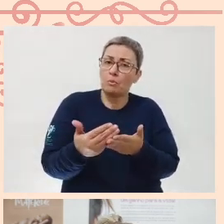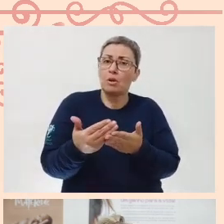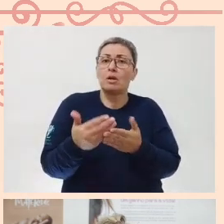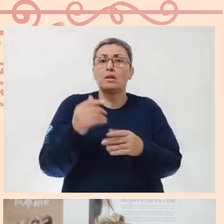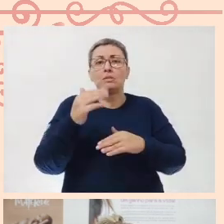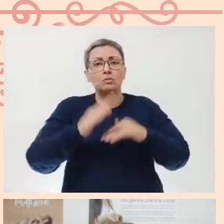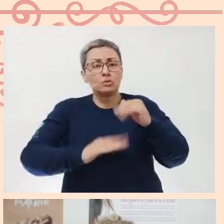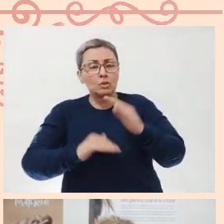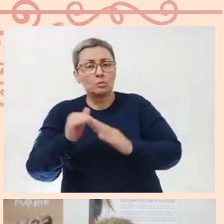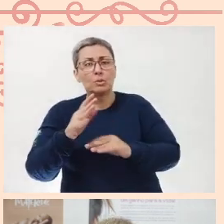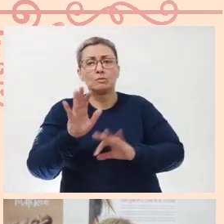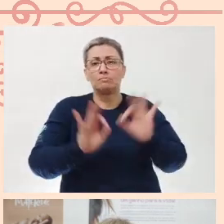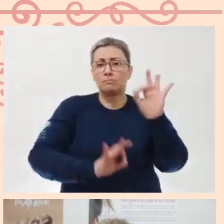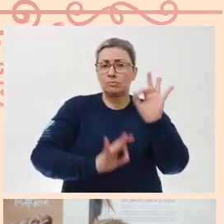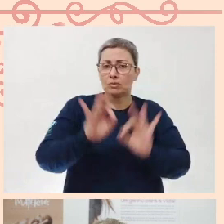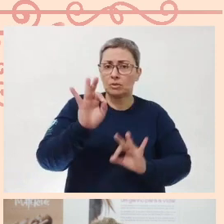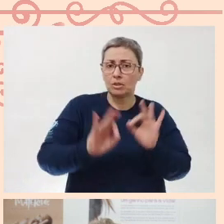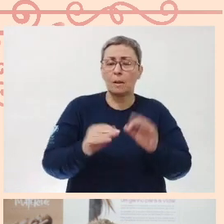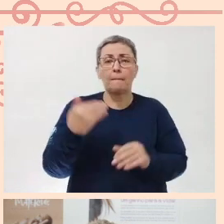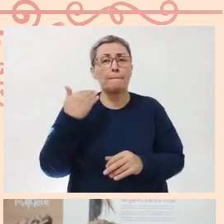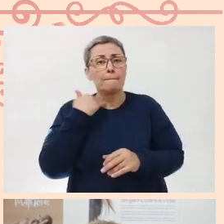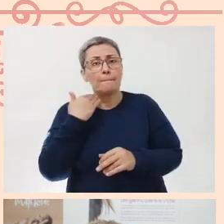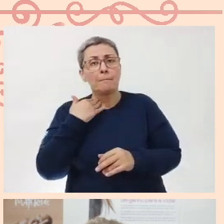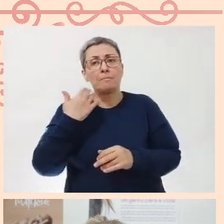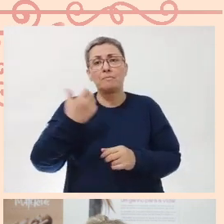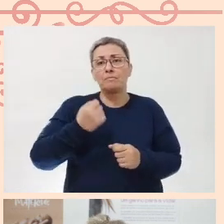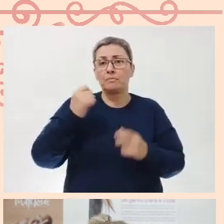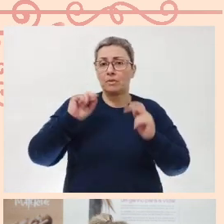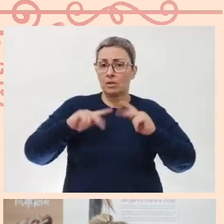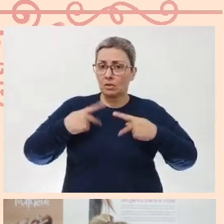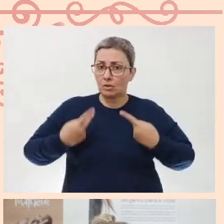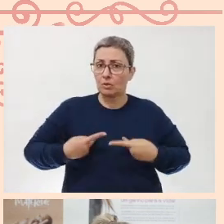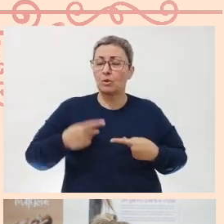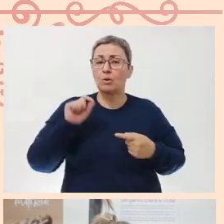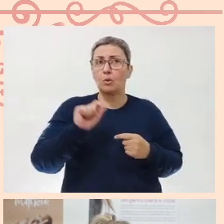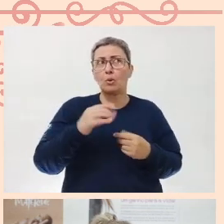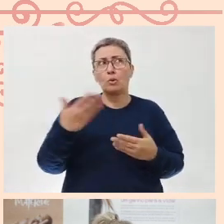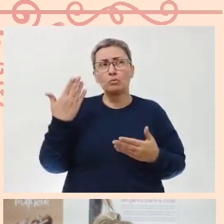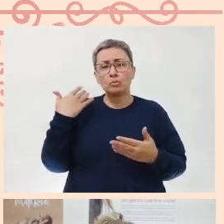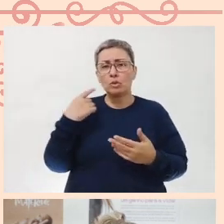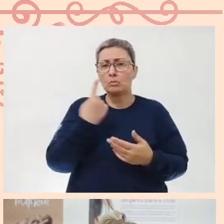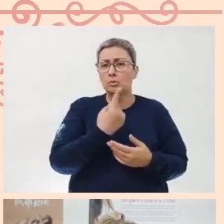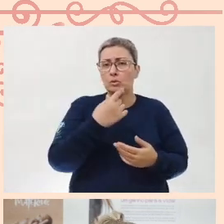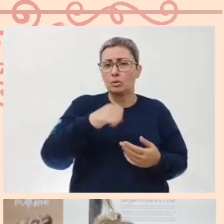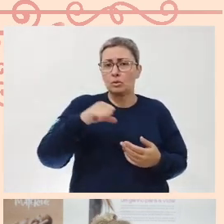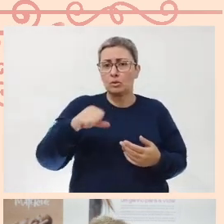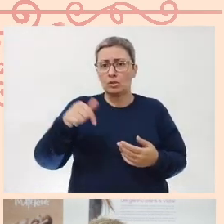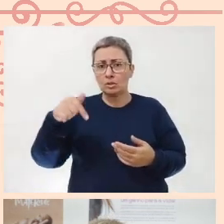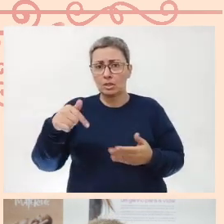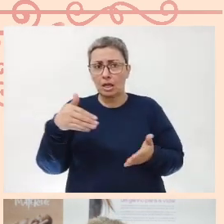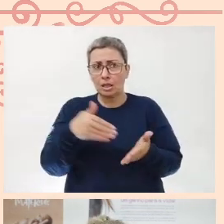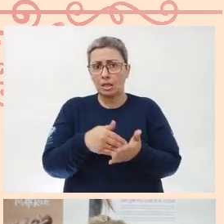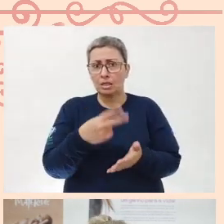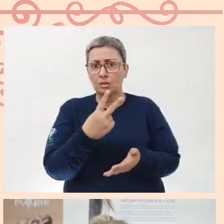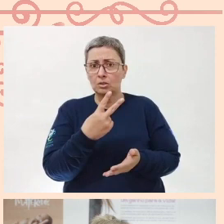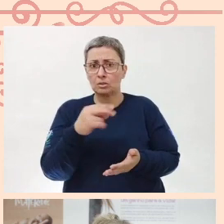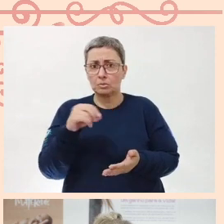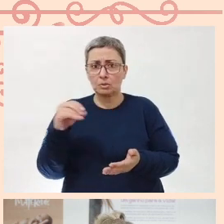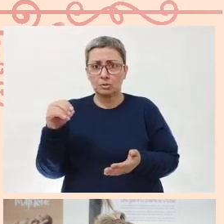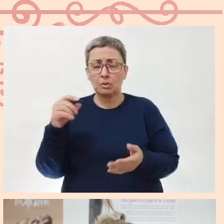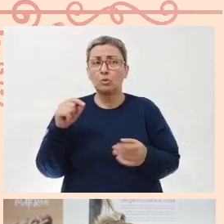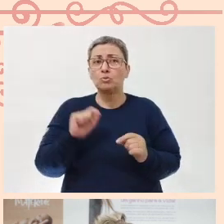o início das atividades, desde o planejamento do Banco de Leite Humano, que ocorreu de 1997